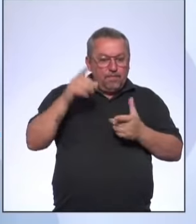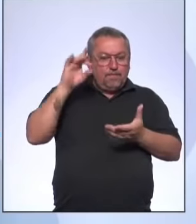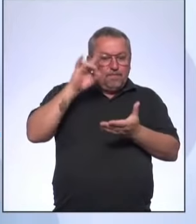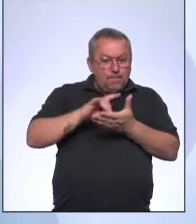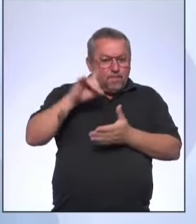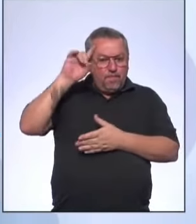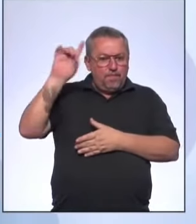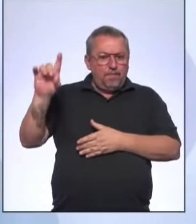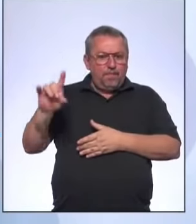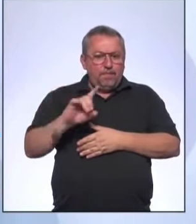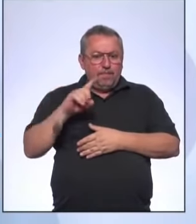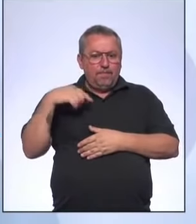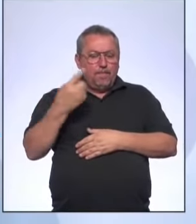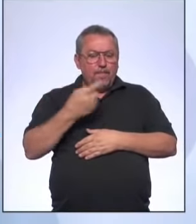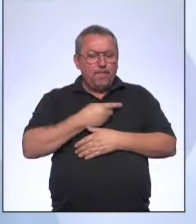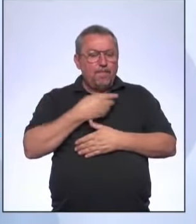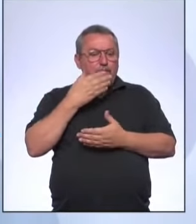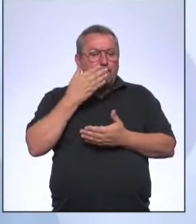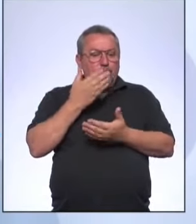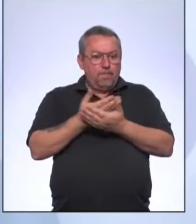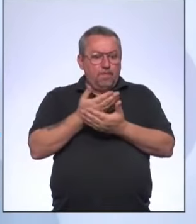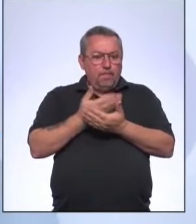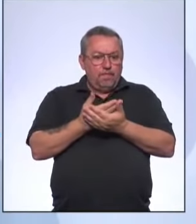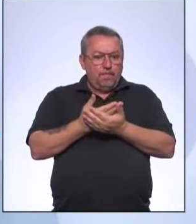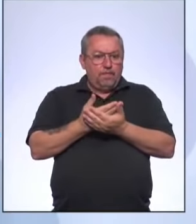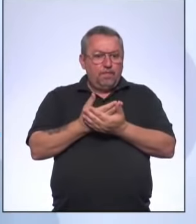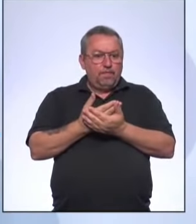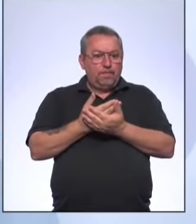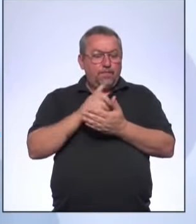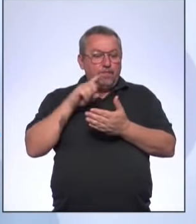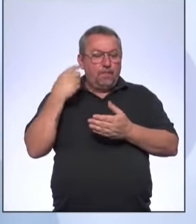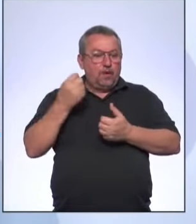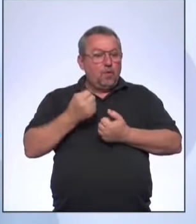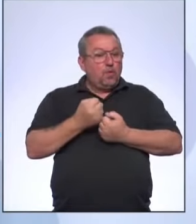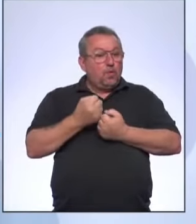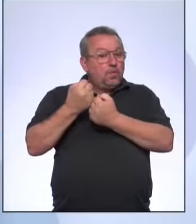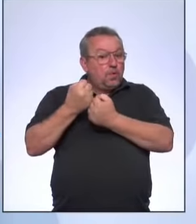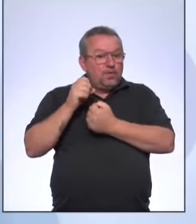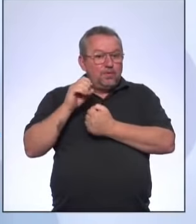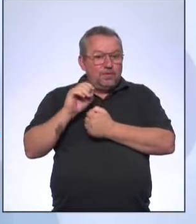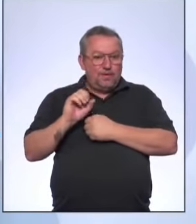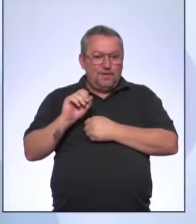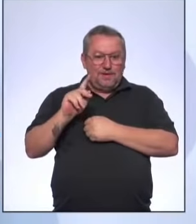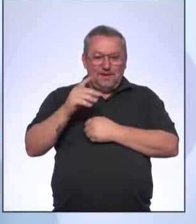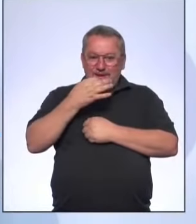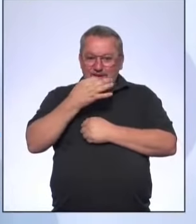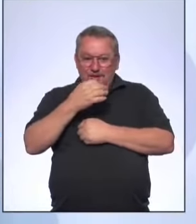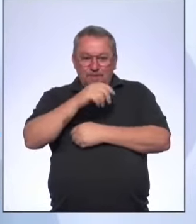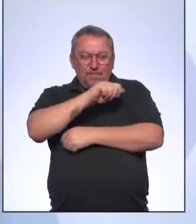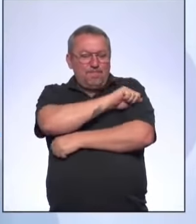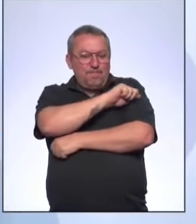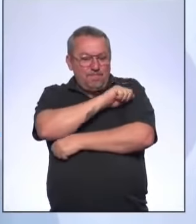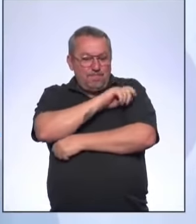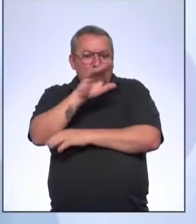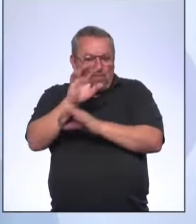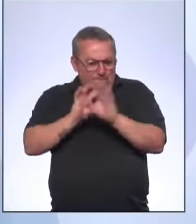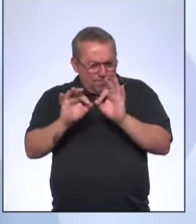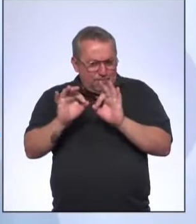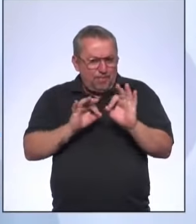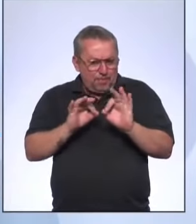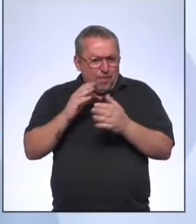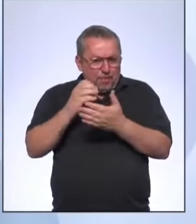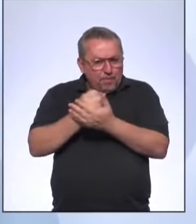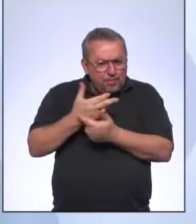realidade do dia-a-dia para nossa aula então nós somos um suporte ok eu acho que os alunos já se